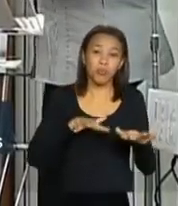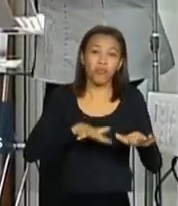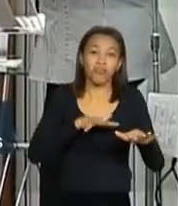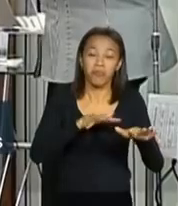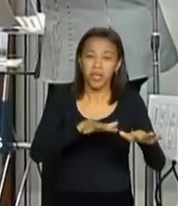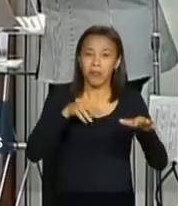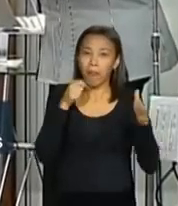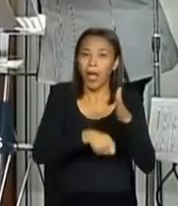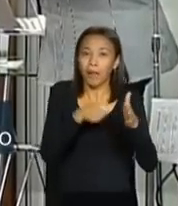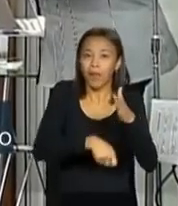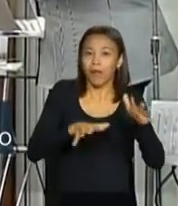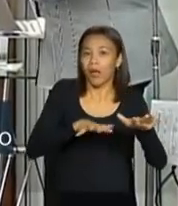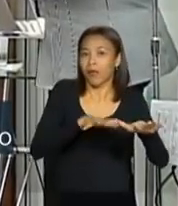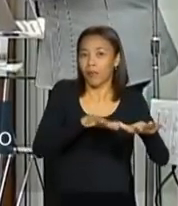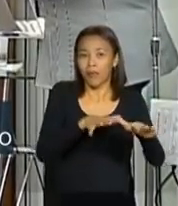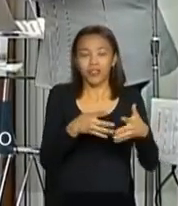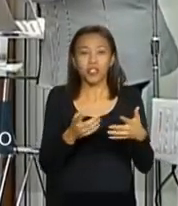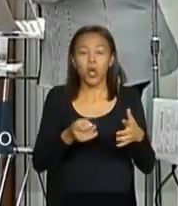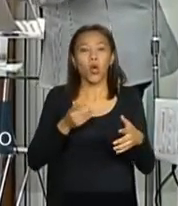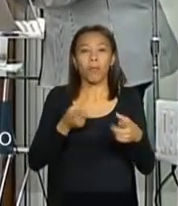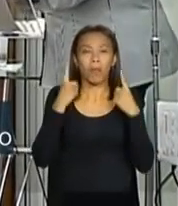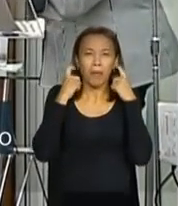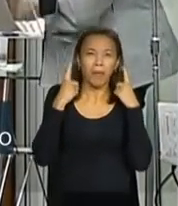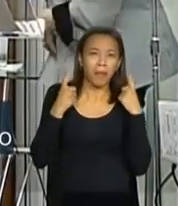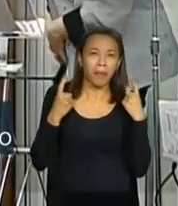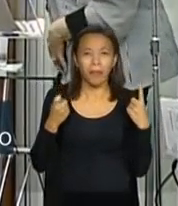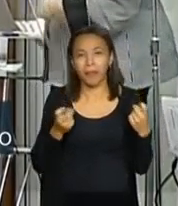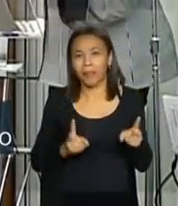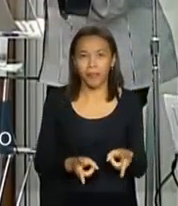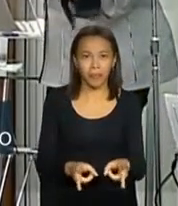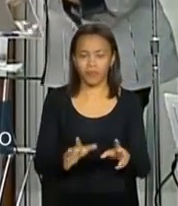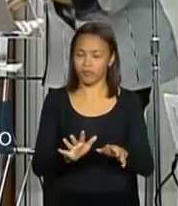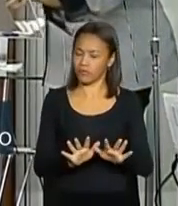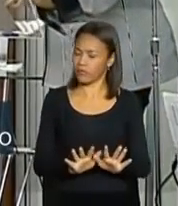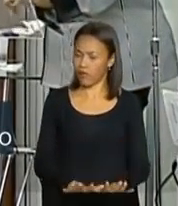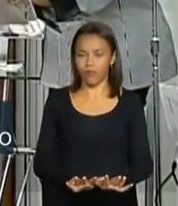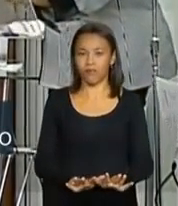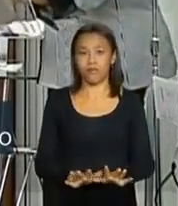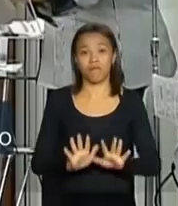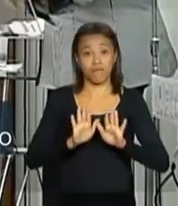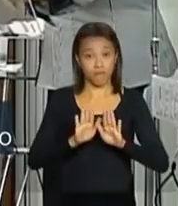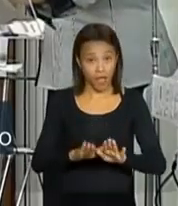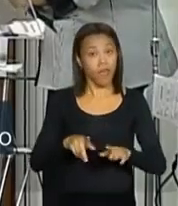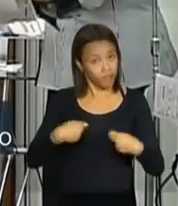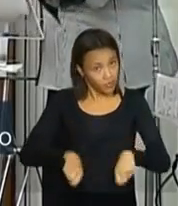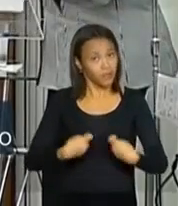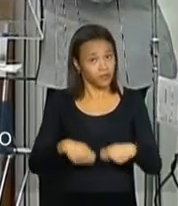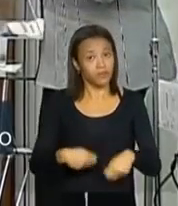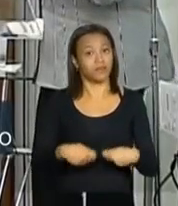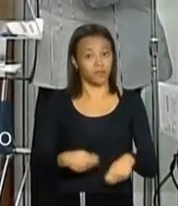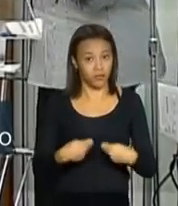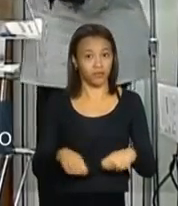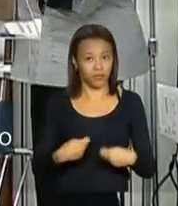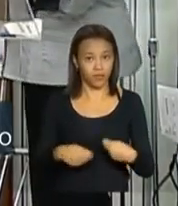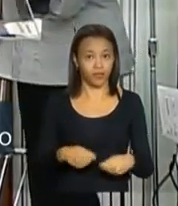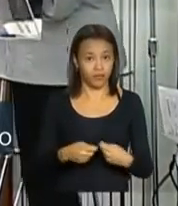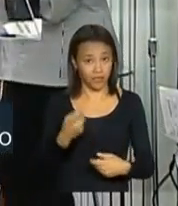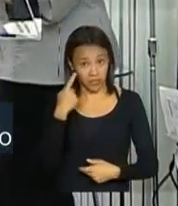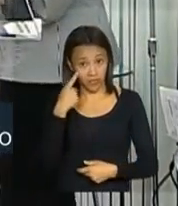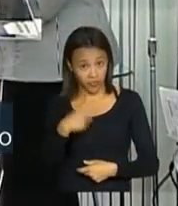mulheres ficam batutando sempre. Mas é necessário, a